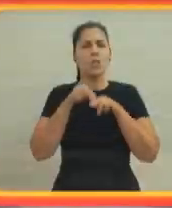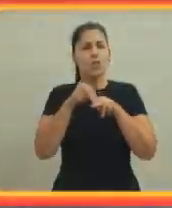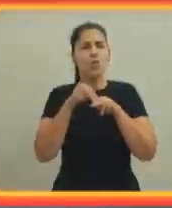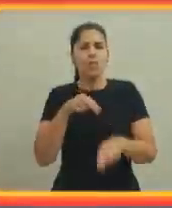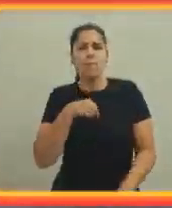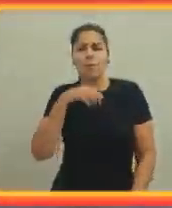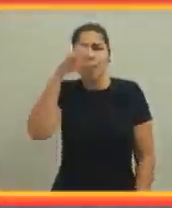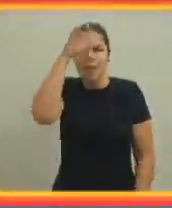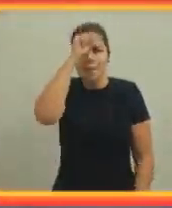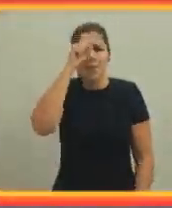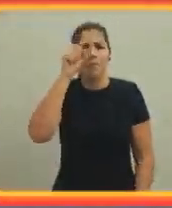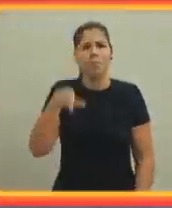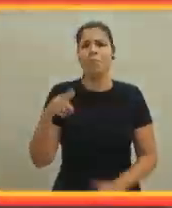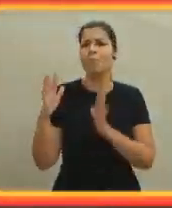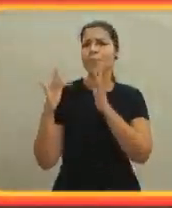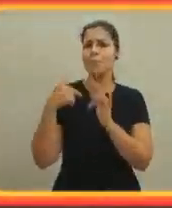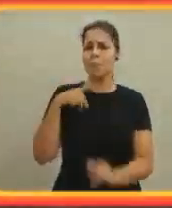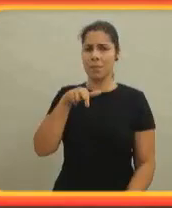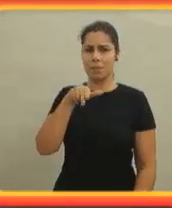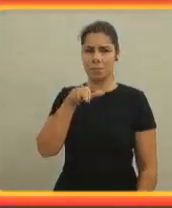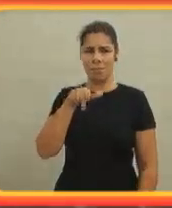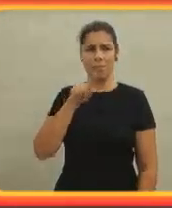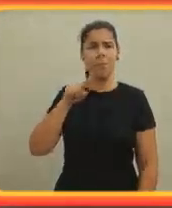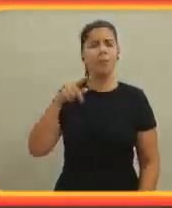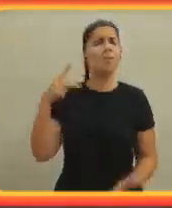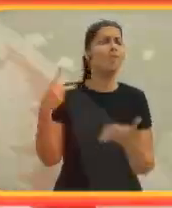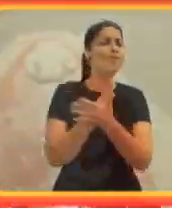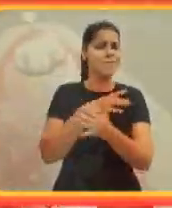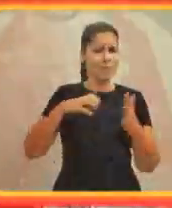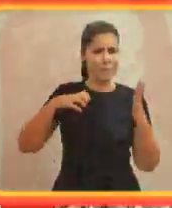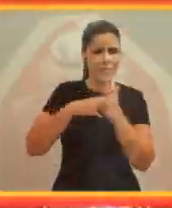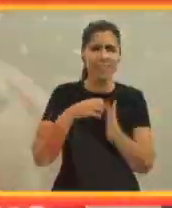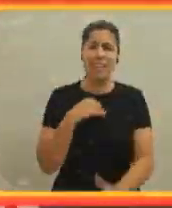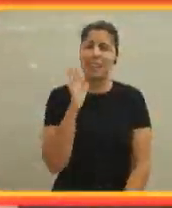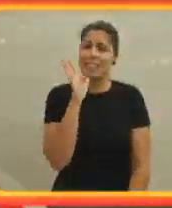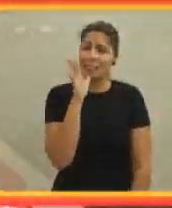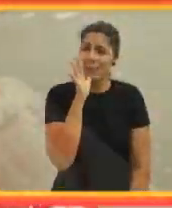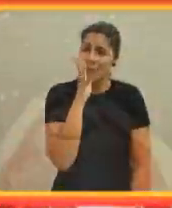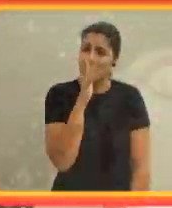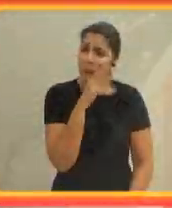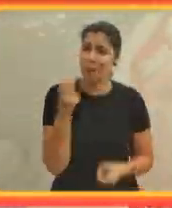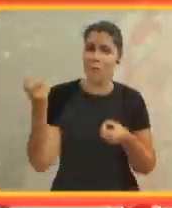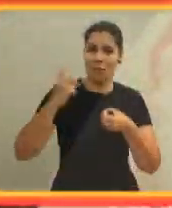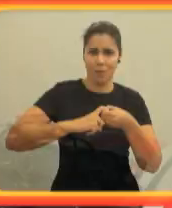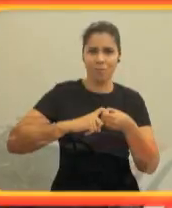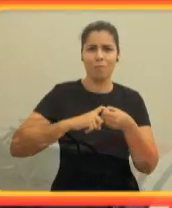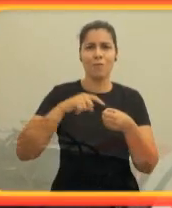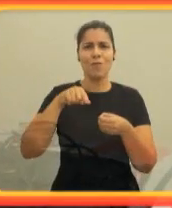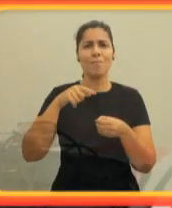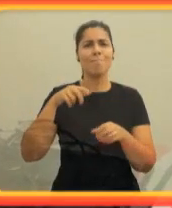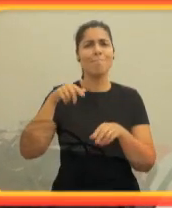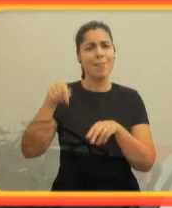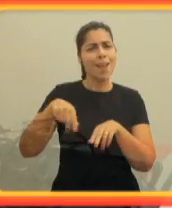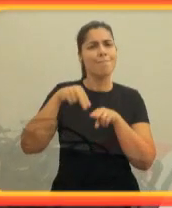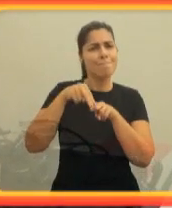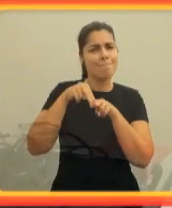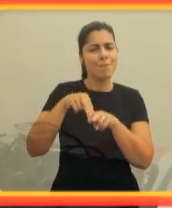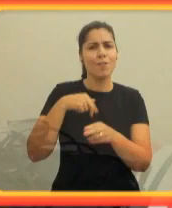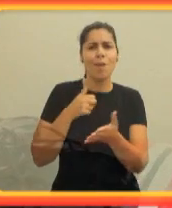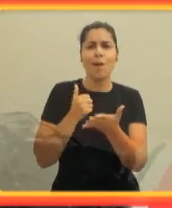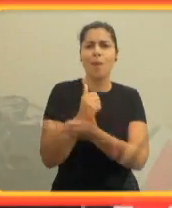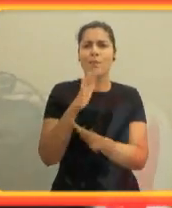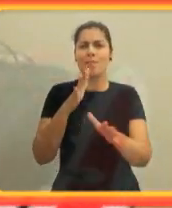O surf eu aprendi com o namorado da minha irmã. Depois do acidente, eu demorei muito para voltar. Foi com esta prancha que eu comprei faz uns anos.